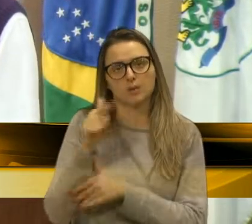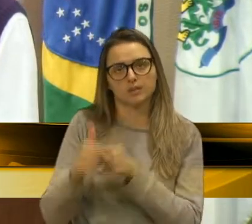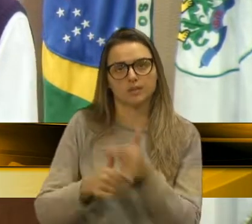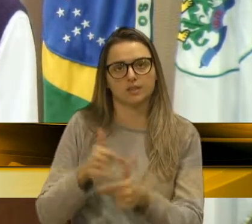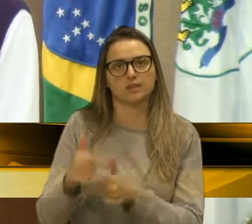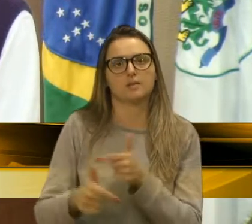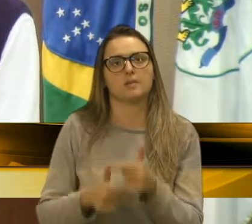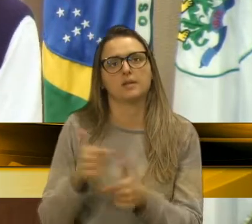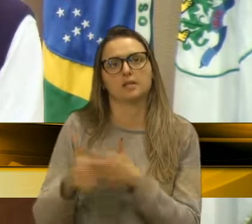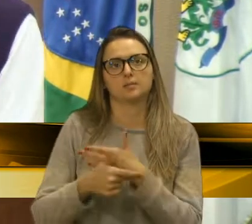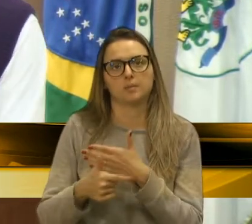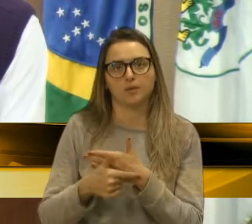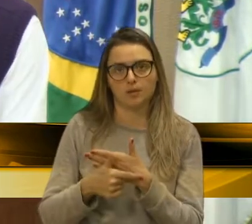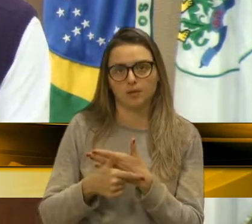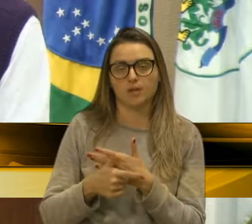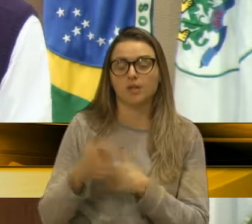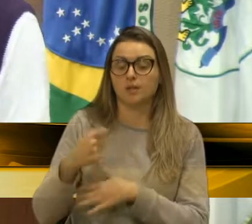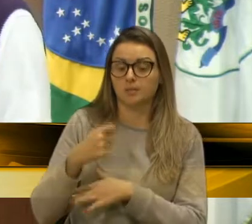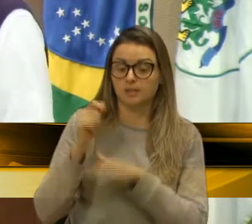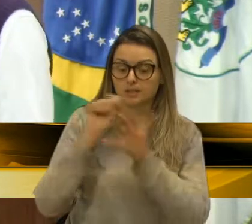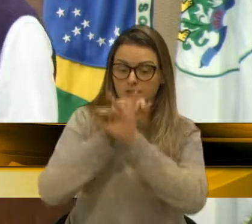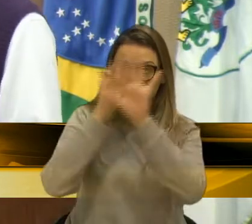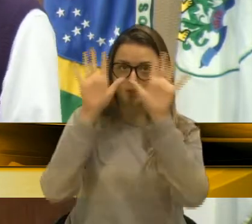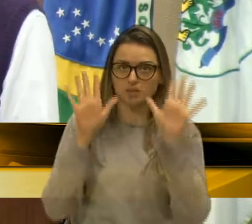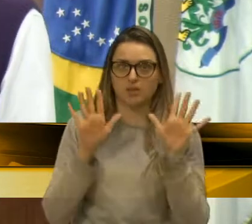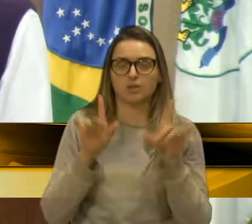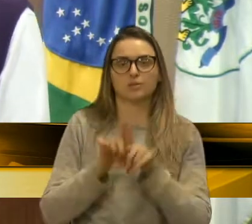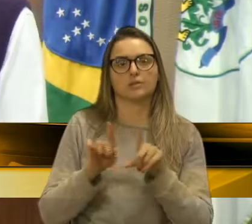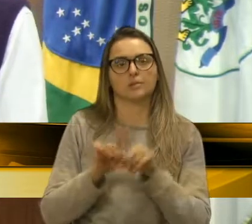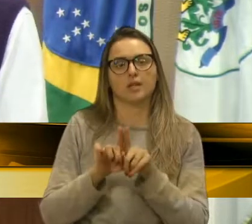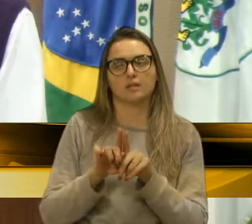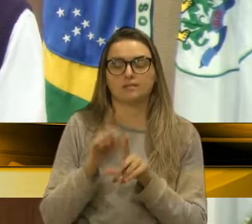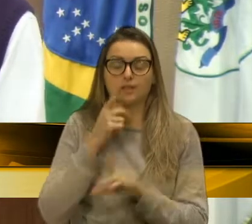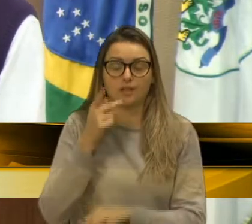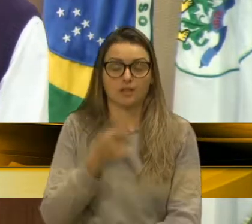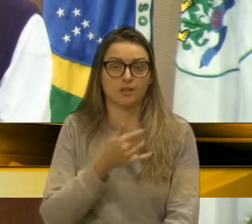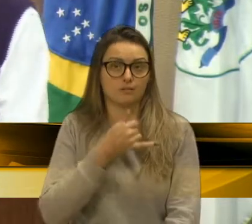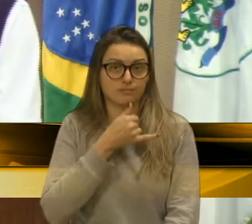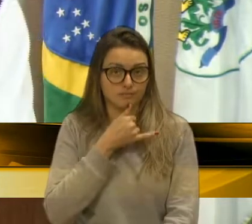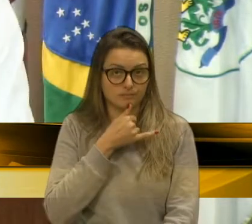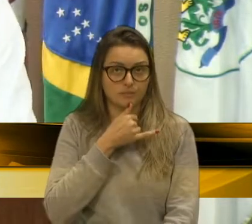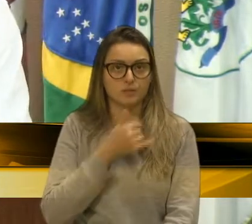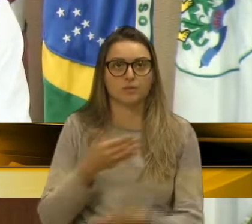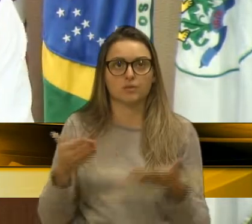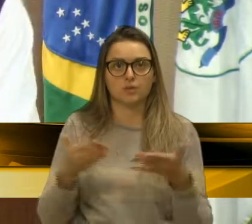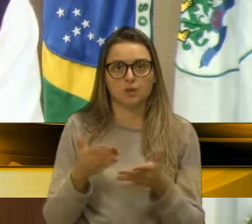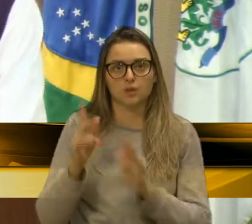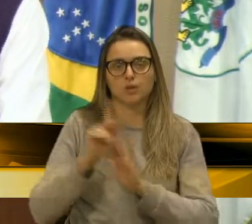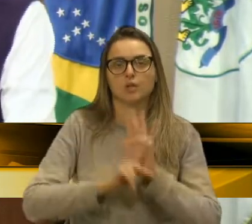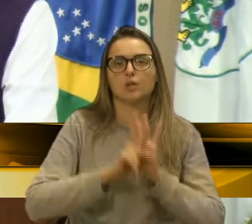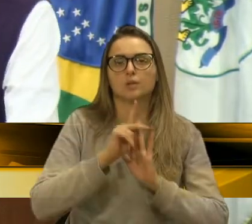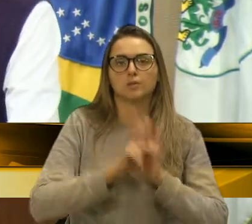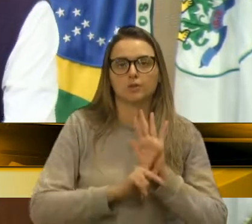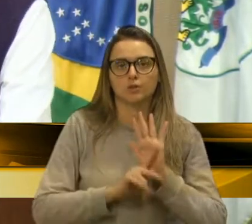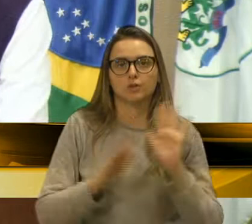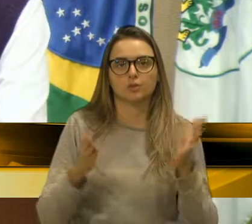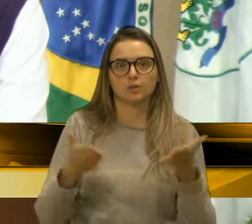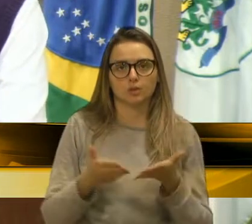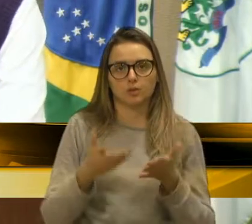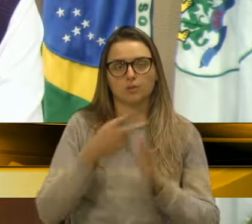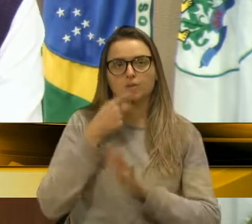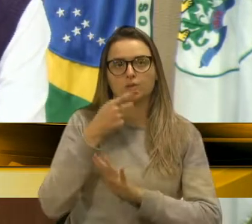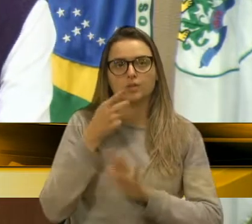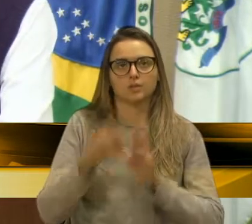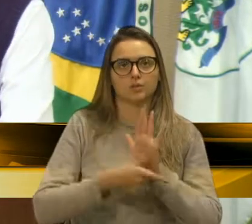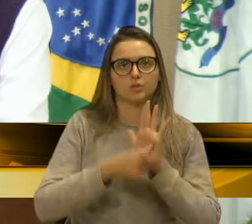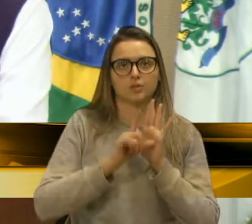suas funções. Então, temos que deixar bem claro nessa parte aqui que, infelizmente, este projeto que está vindo, que falamos